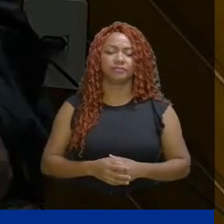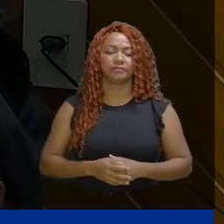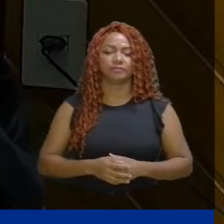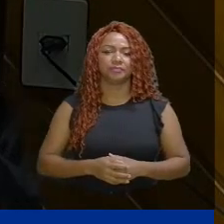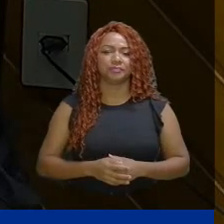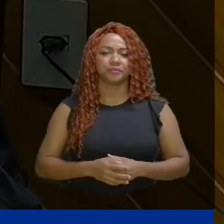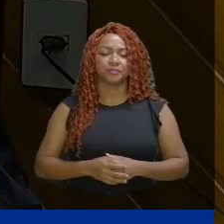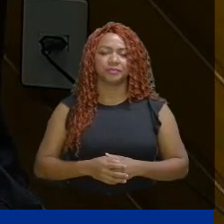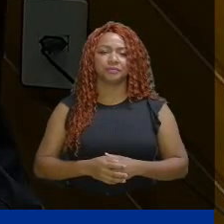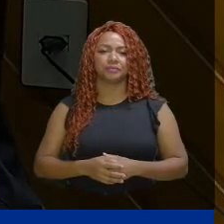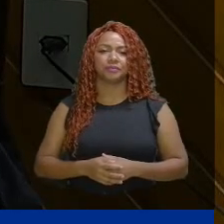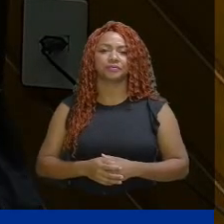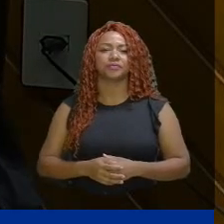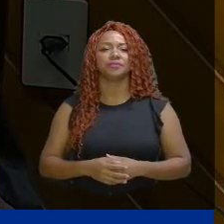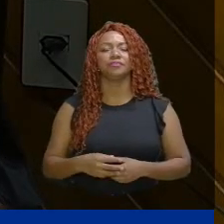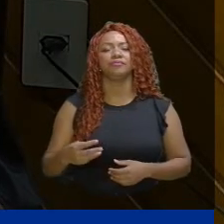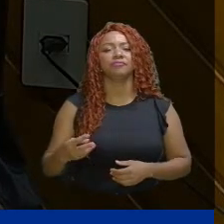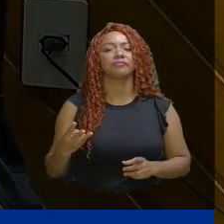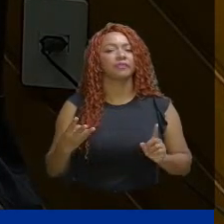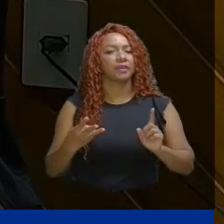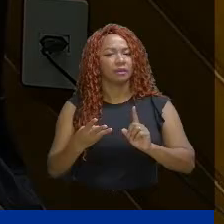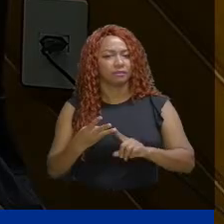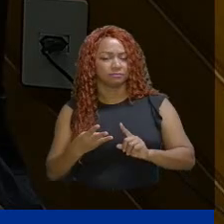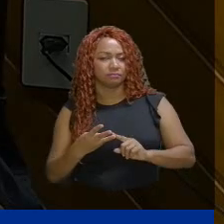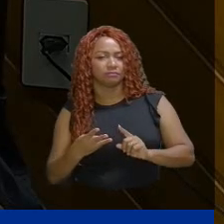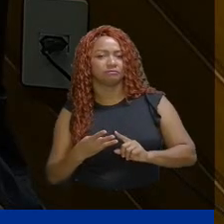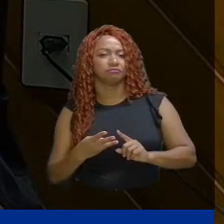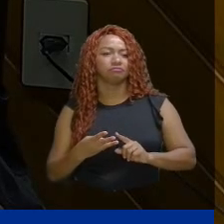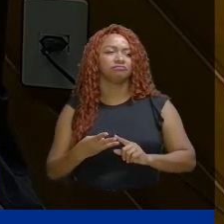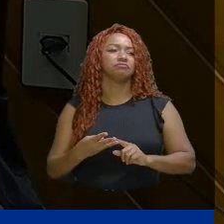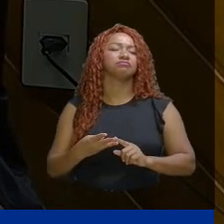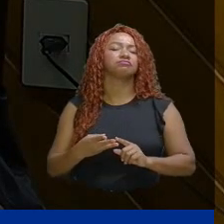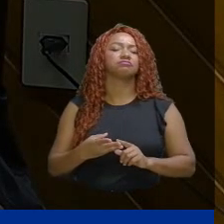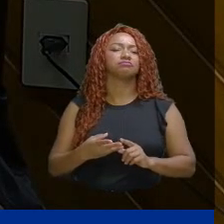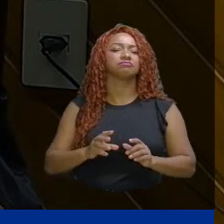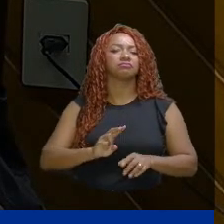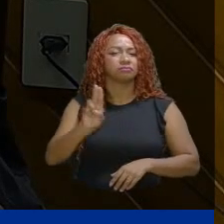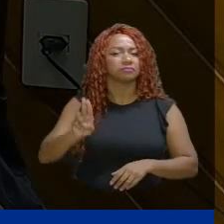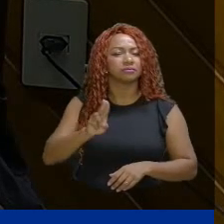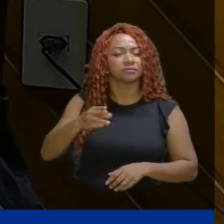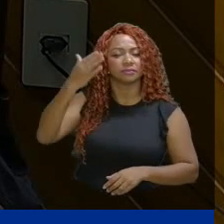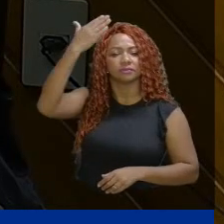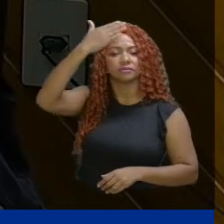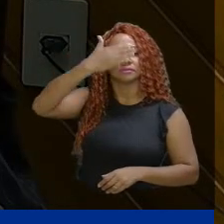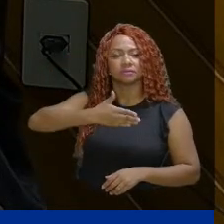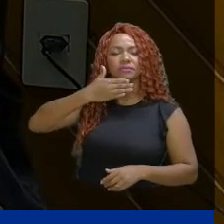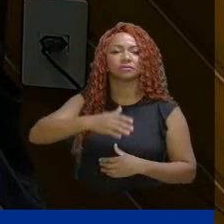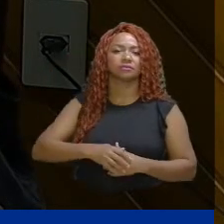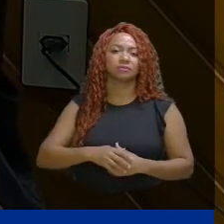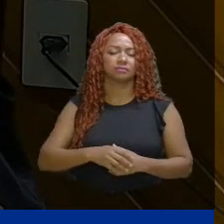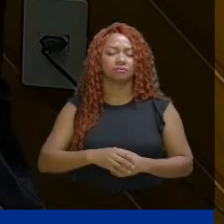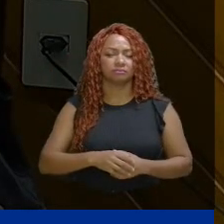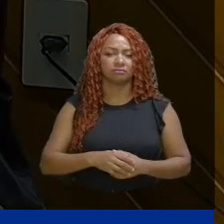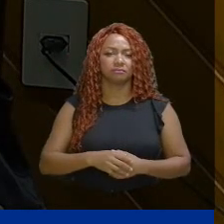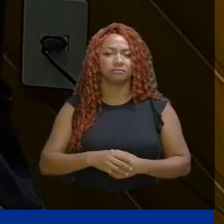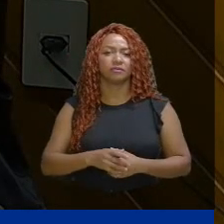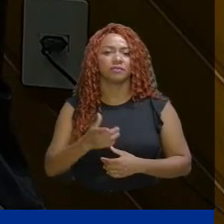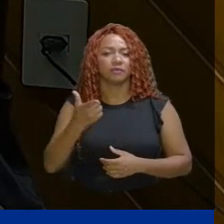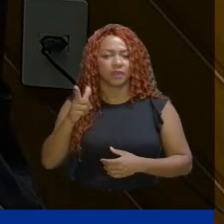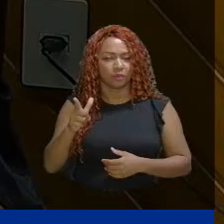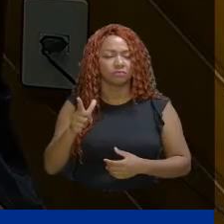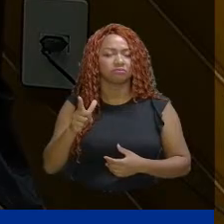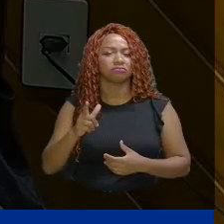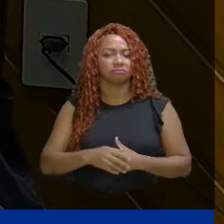Quanto ao terceiro ponto, relativo à utilização exclusiva de provas inquisitoriais, outro